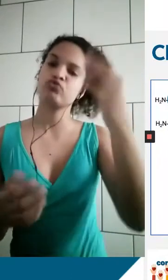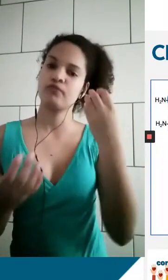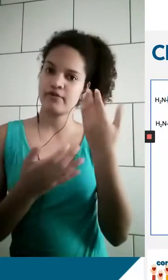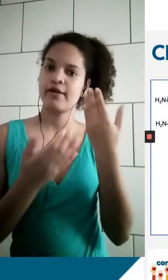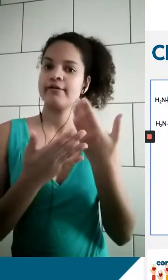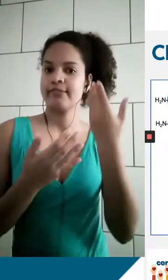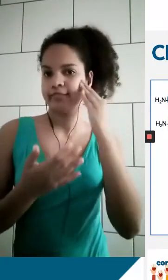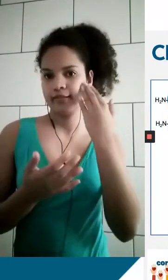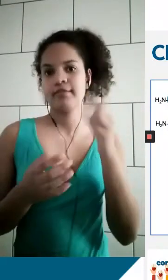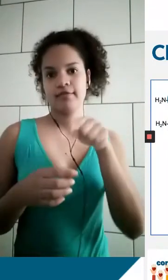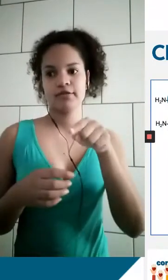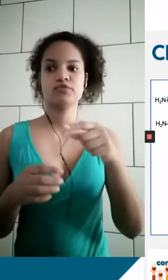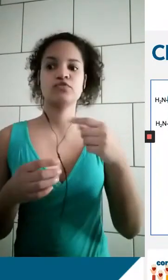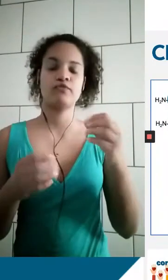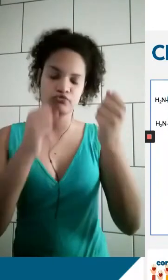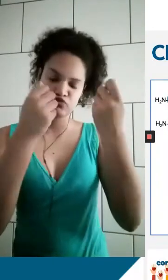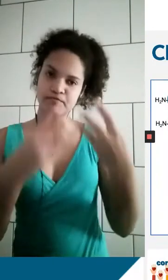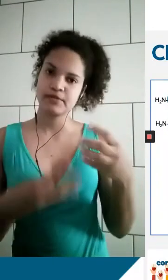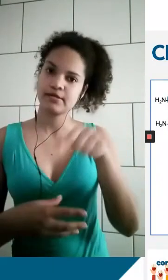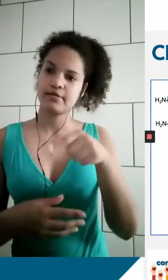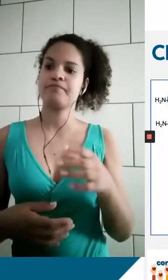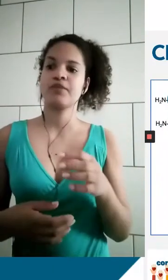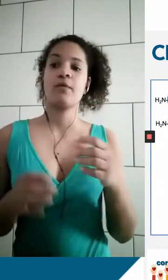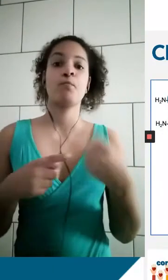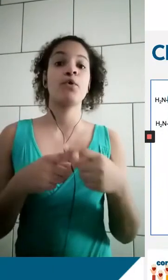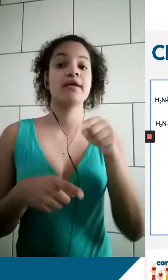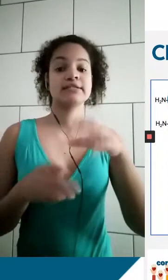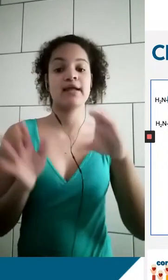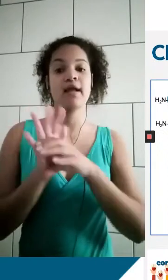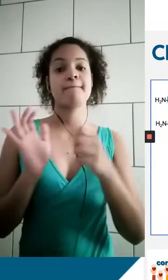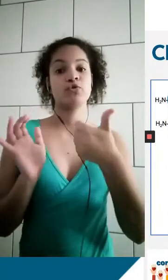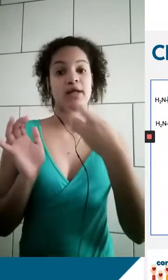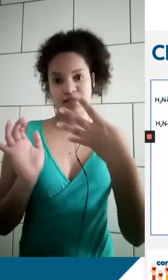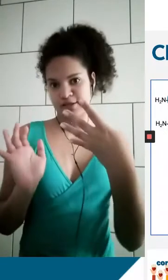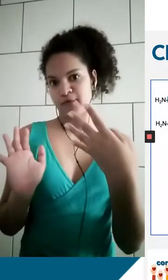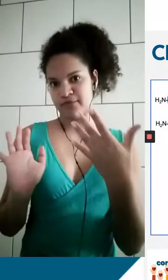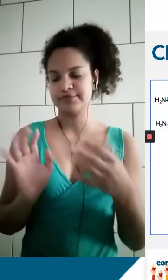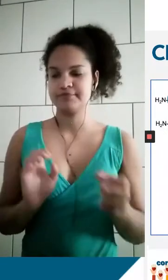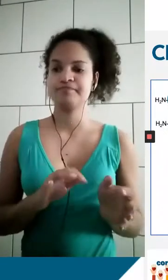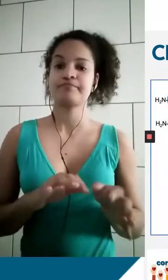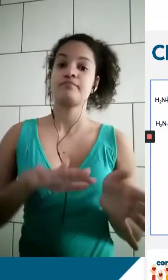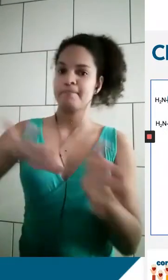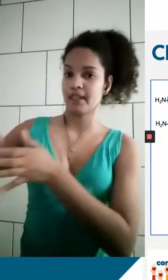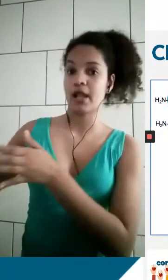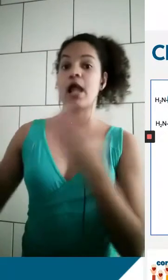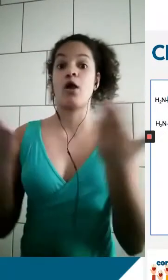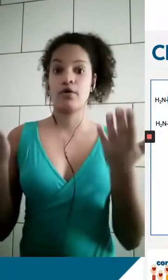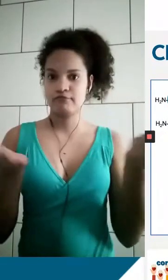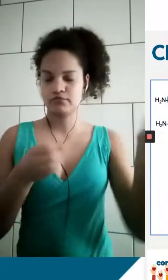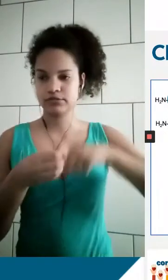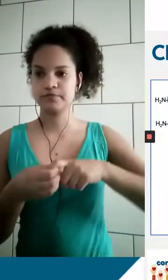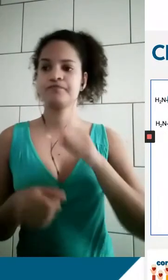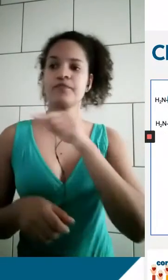sobre o capítulo 14, né, do nosso módulo 1. Então, voltando aqui, na molécula de insulina,